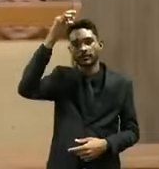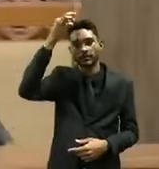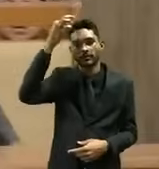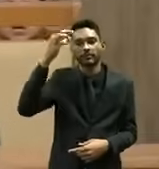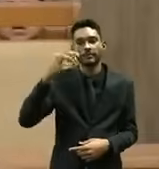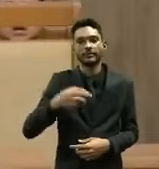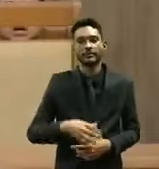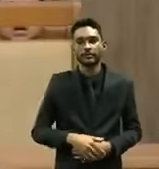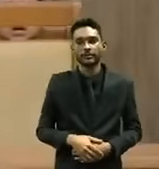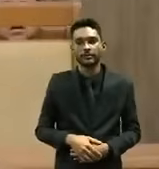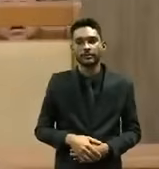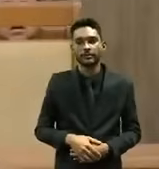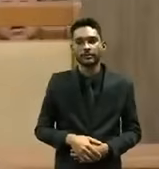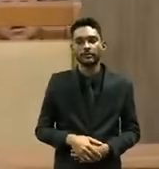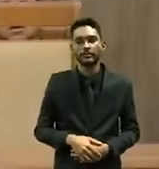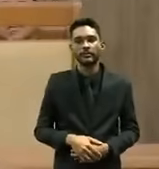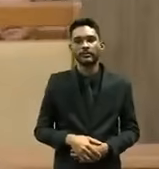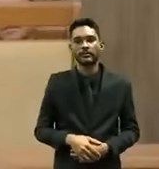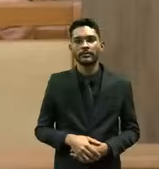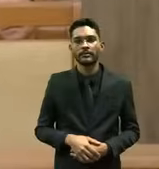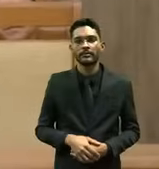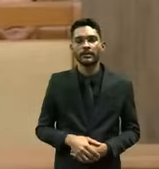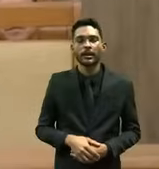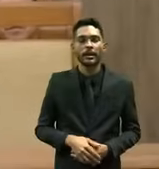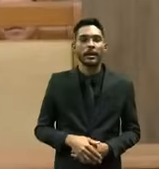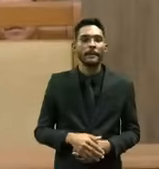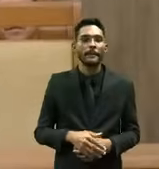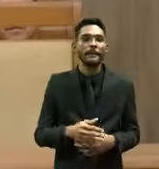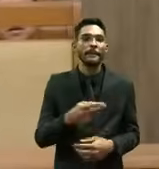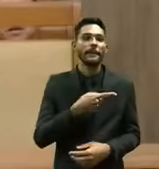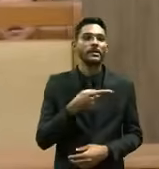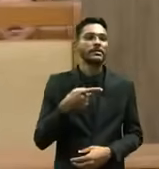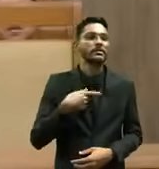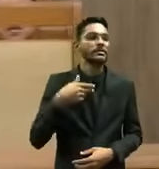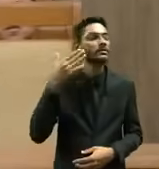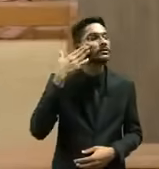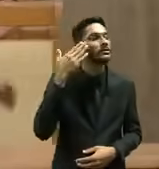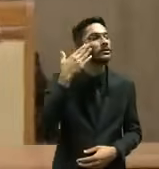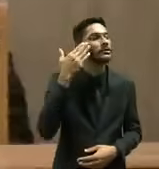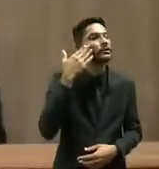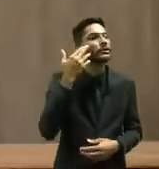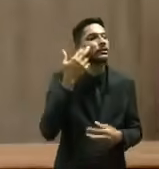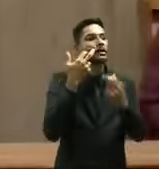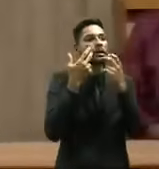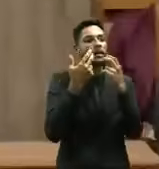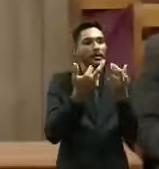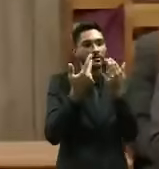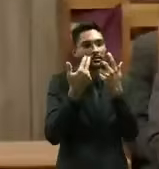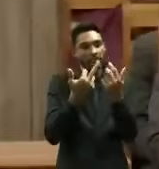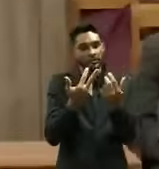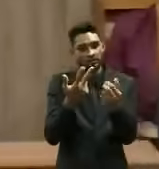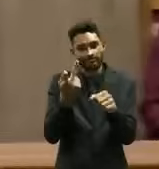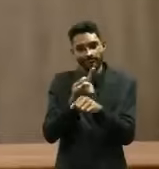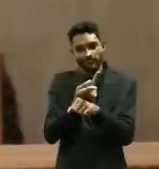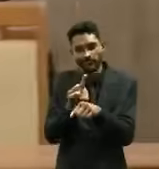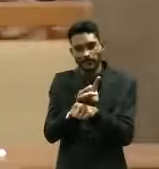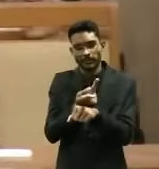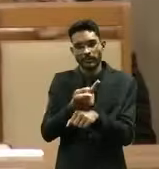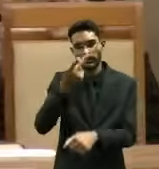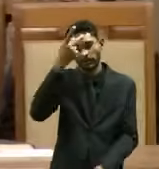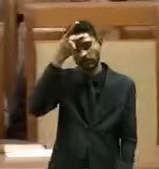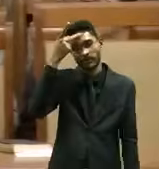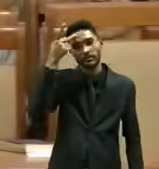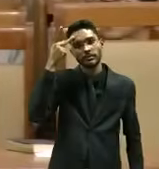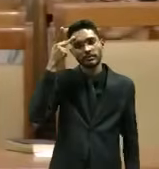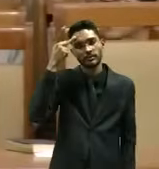Deus Pastor eu não entendo quando a pessoa fala busca tu ver entender a experiência é melhor do que